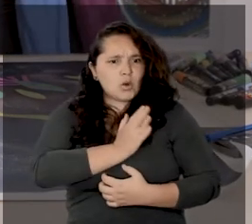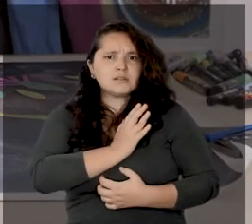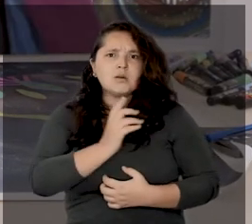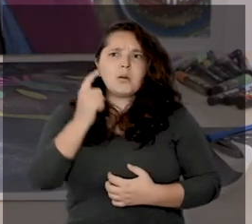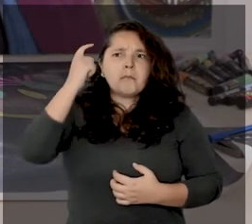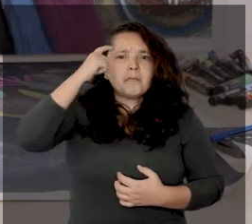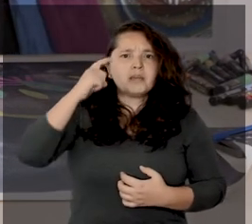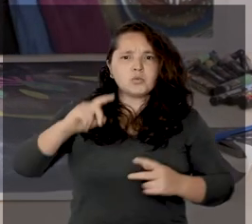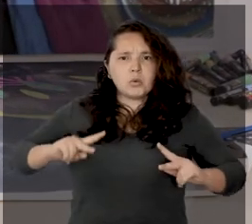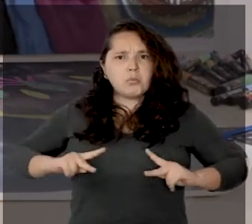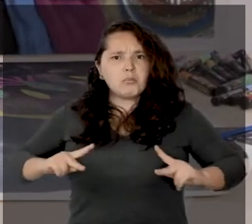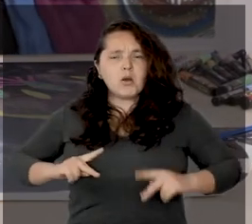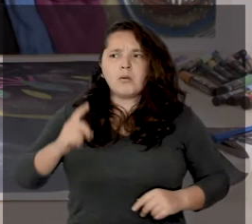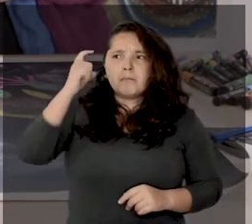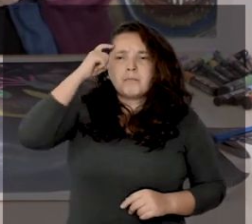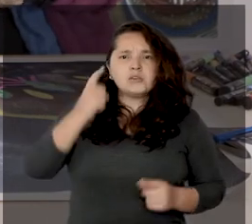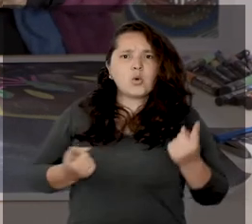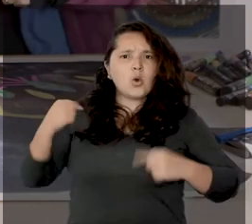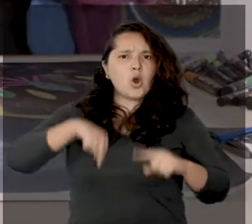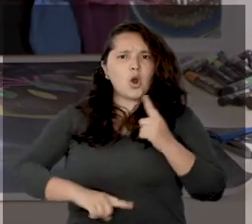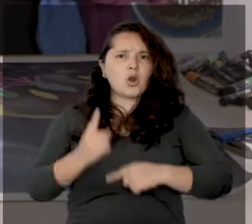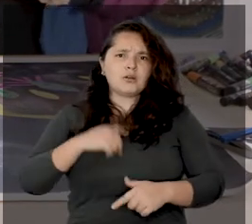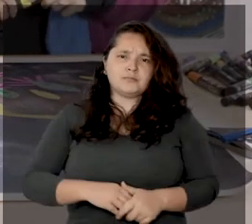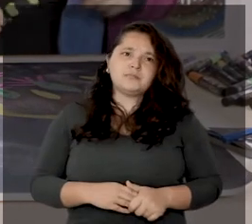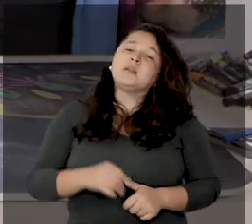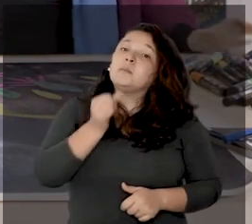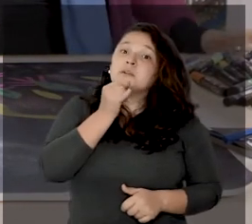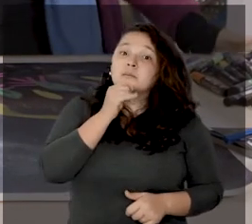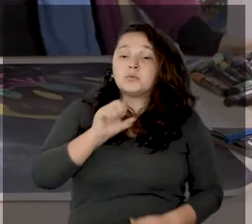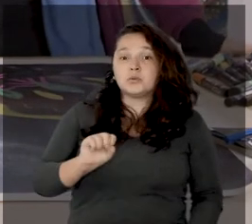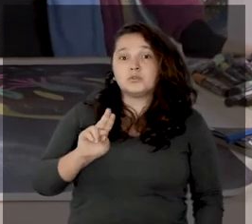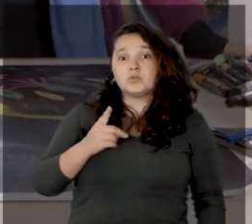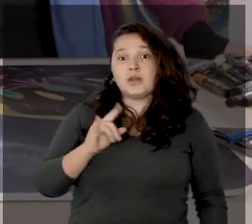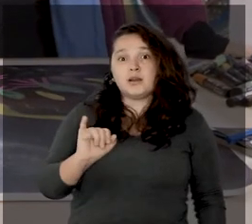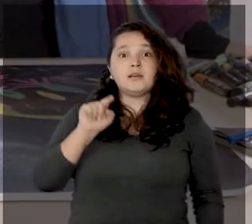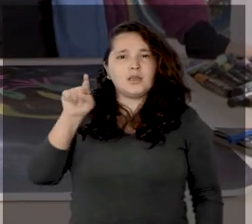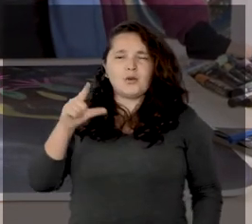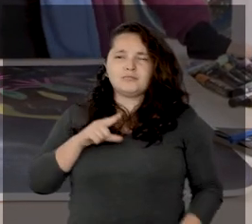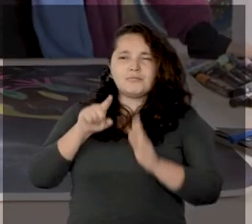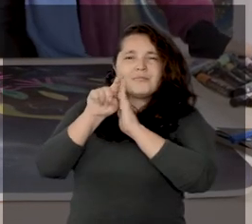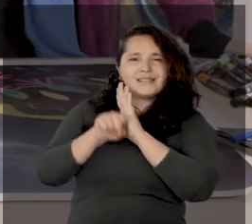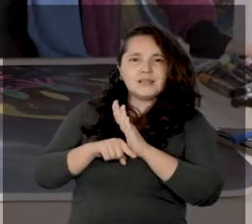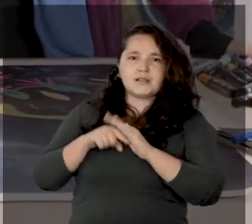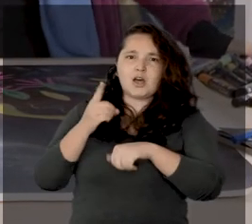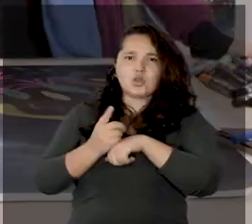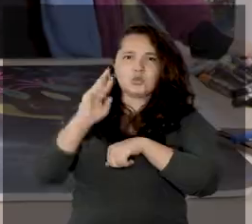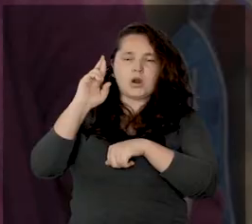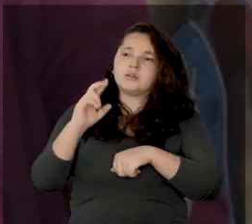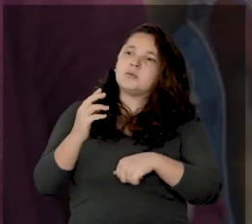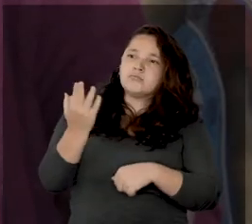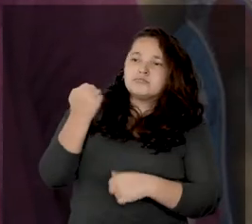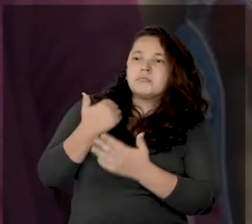Sueli, para minha pesquisa de doutorado, fiz uma conversa com ela. E ela falou assim, ah, eu acho que o